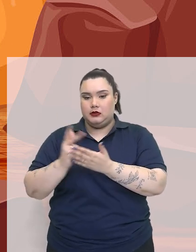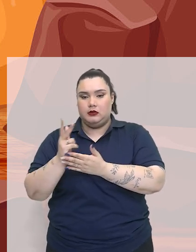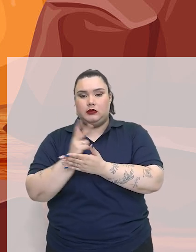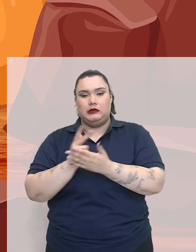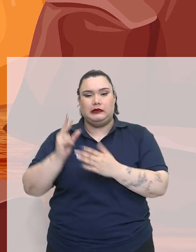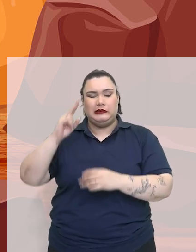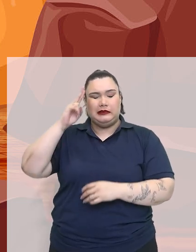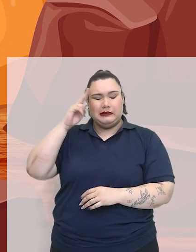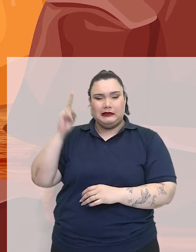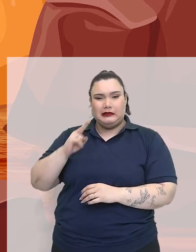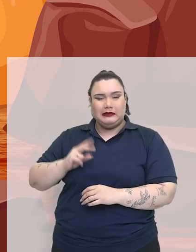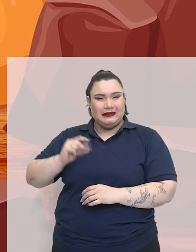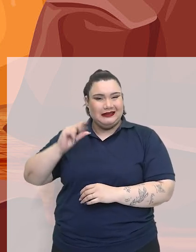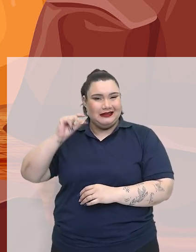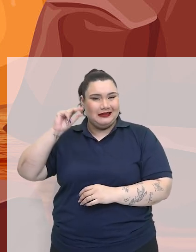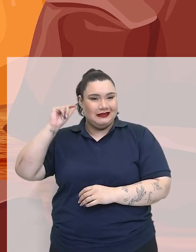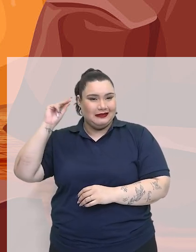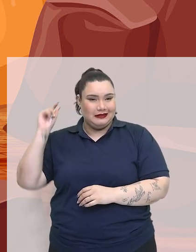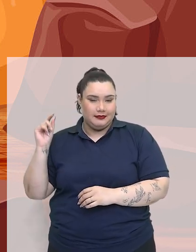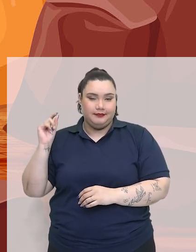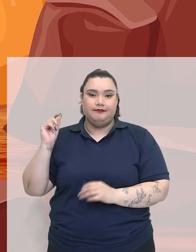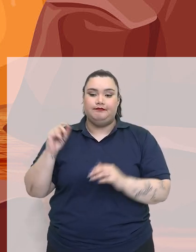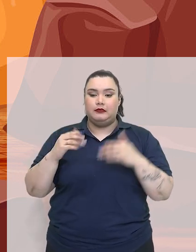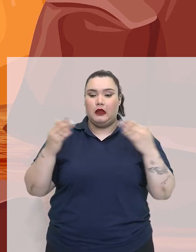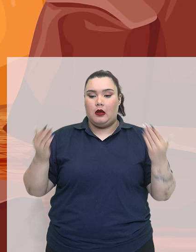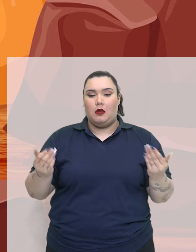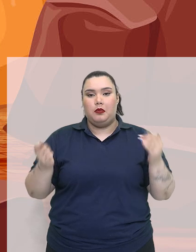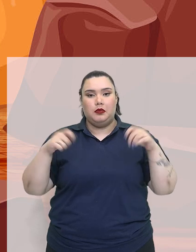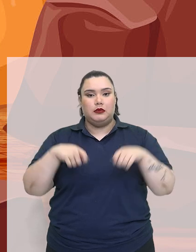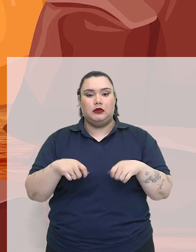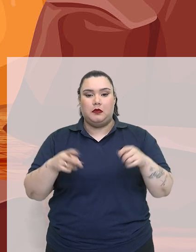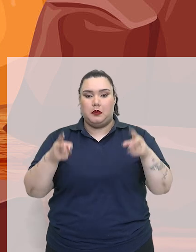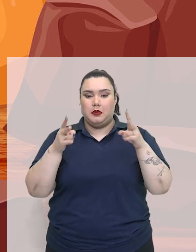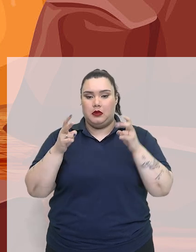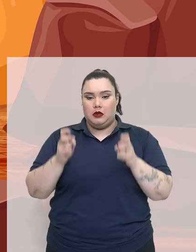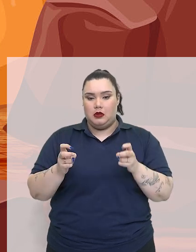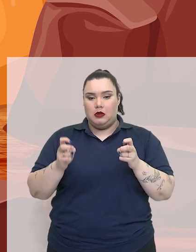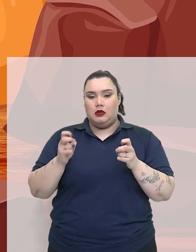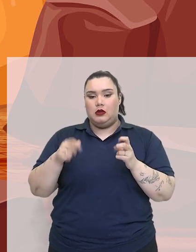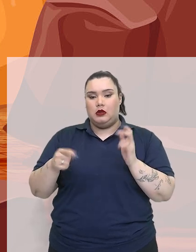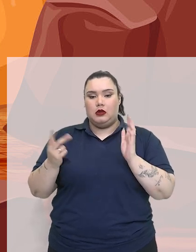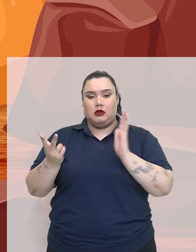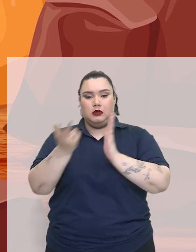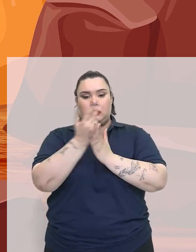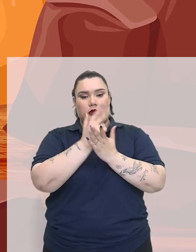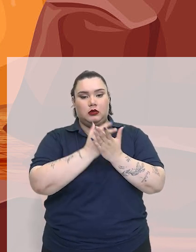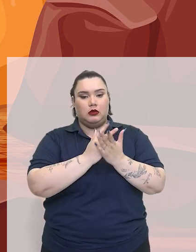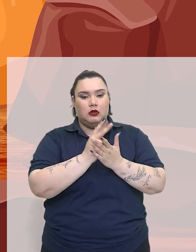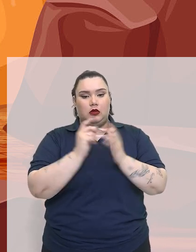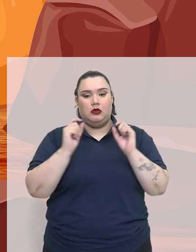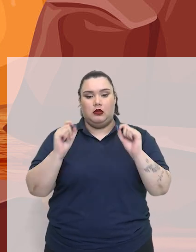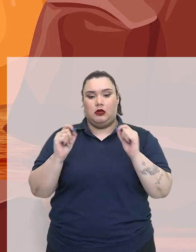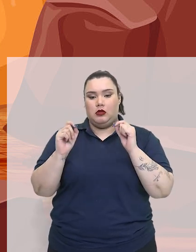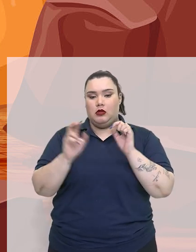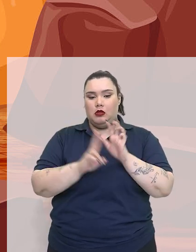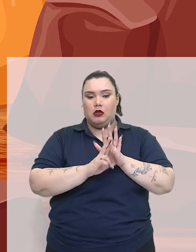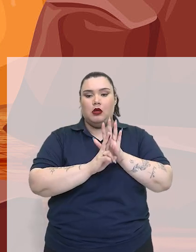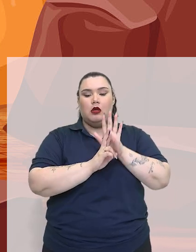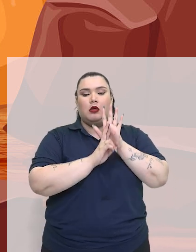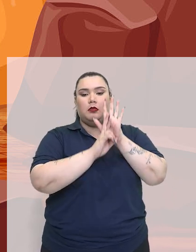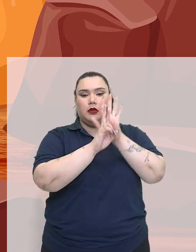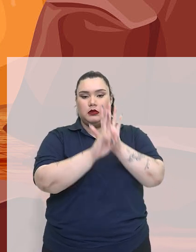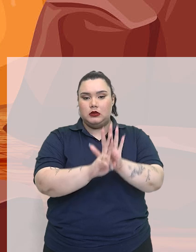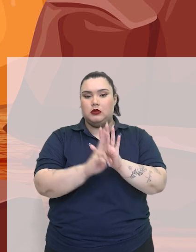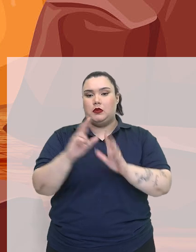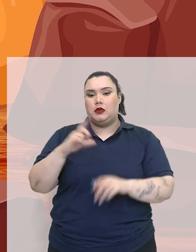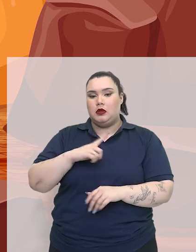desenhos muito antigos. Então, você pode observar, por meio desses desenhos, a representação de